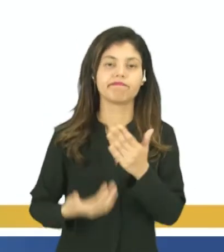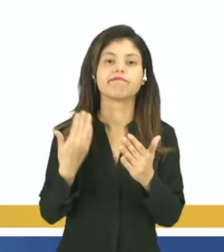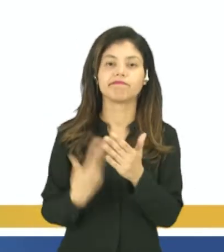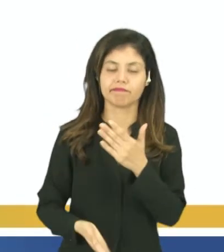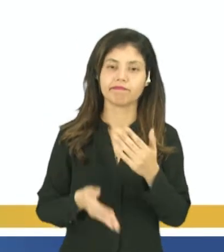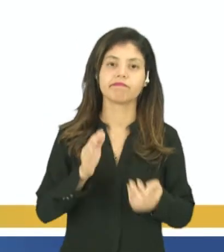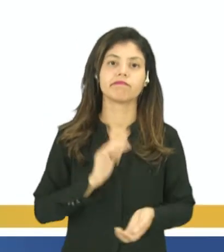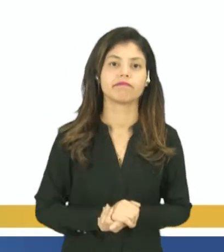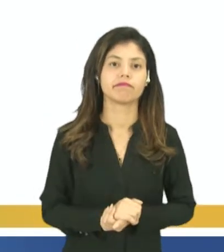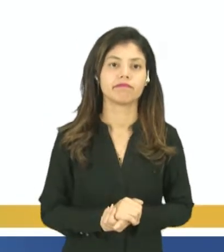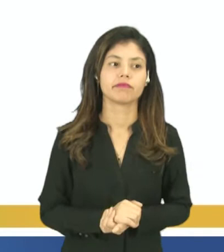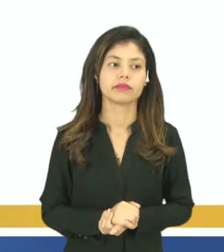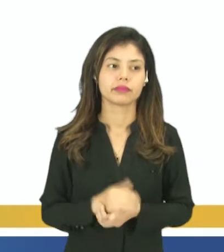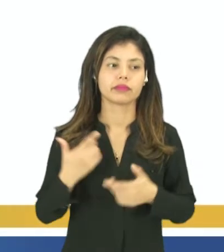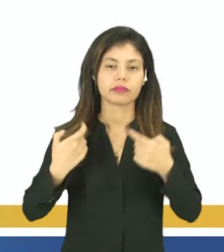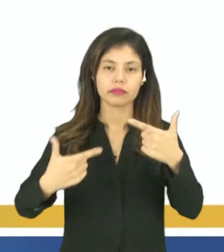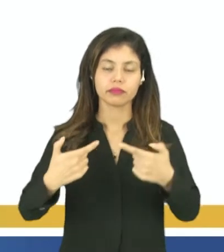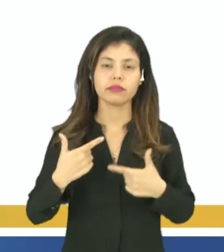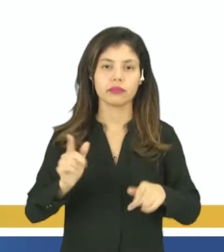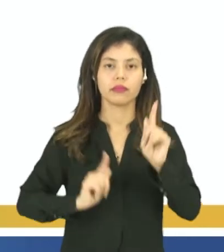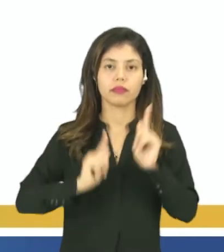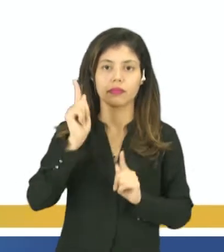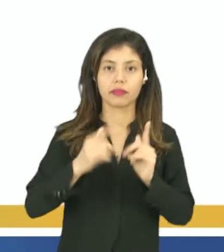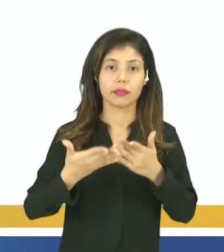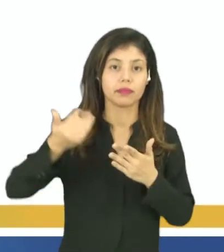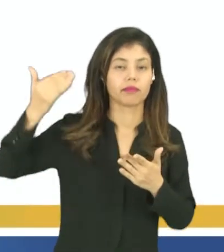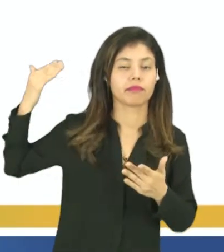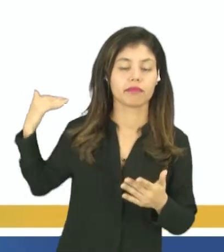o Chile em guerras no passado